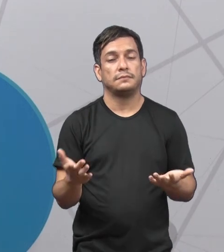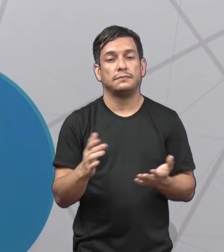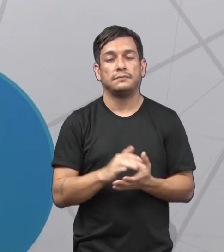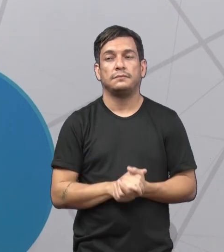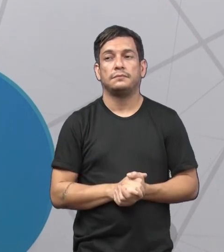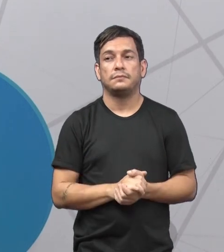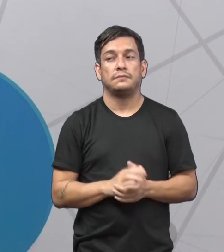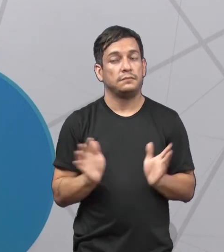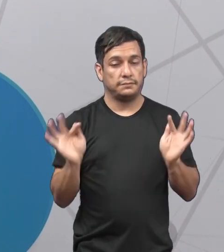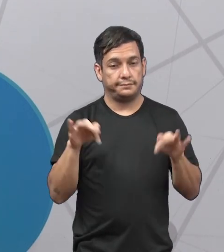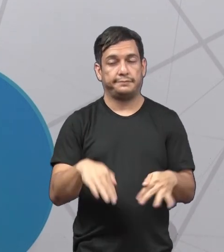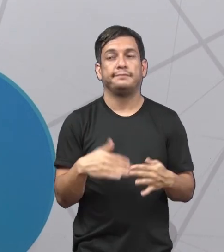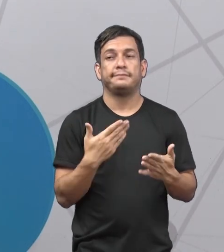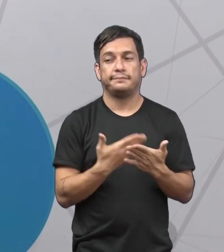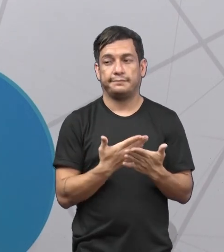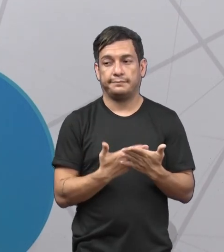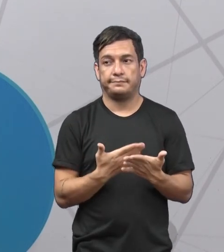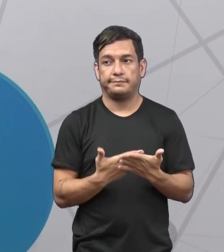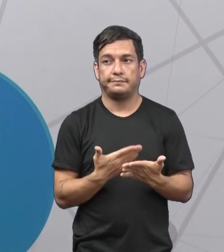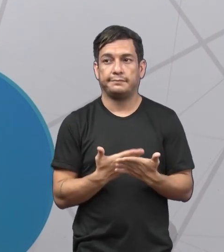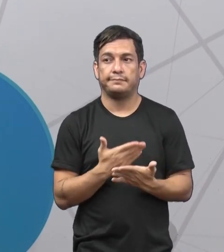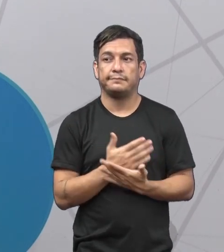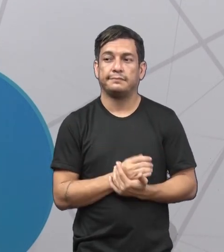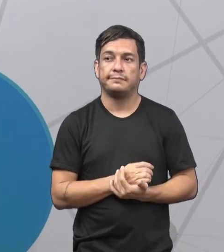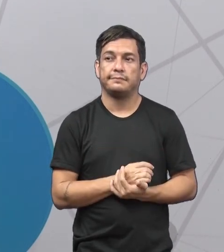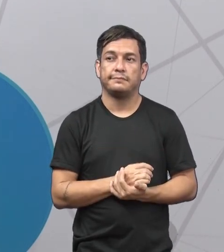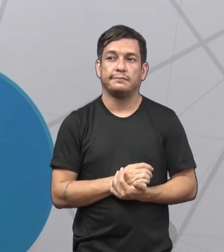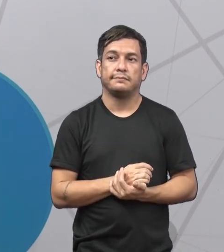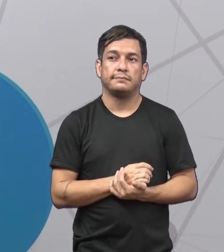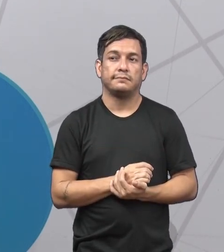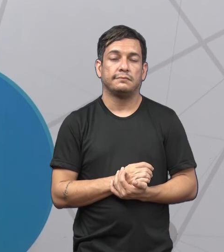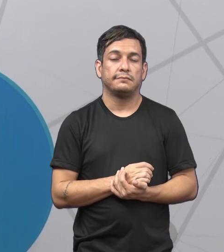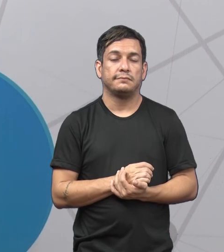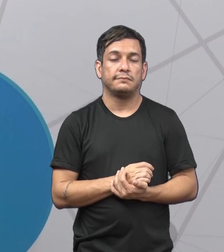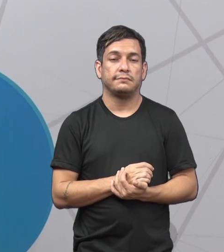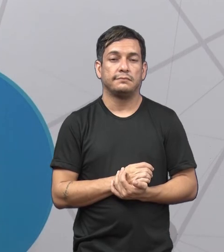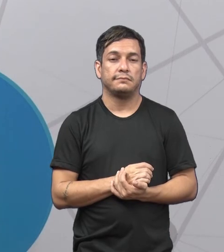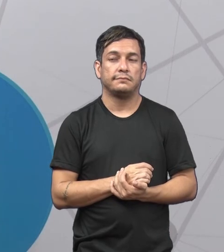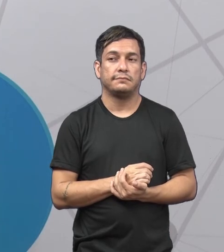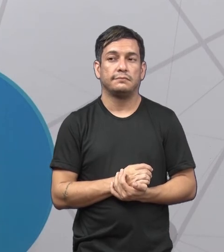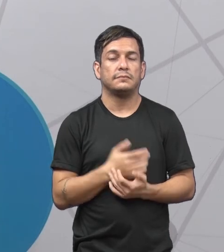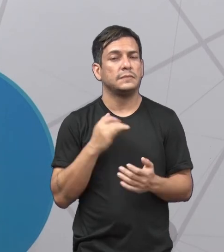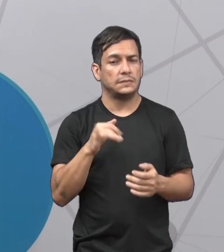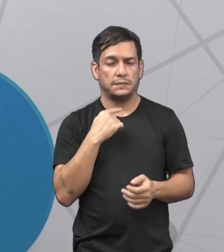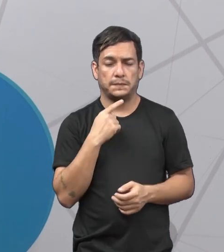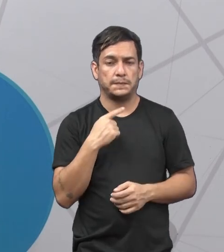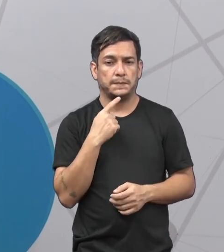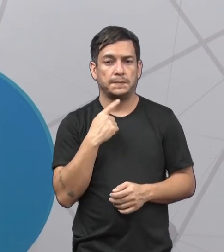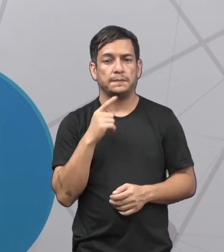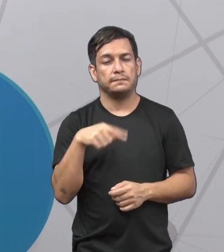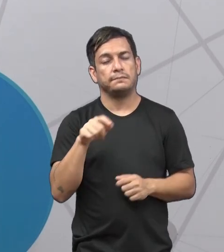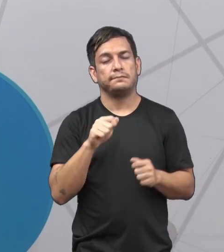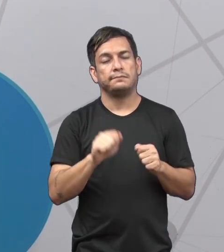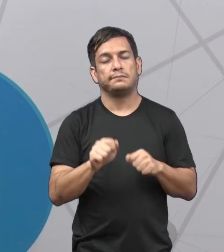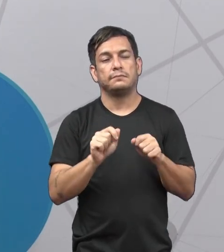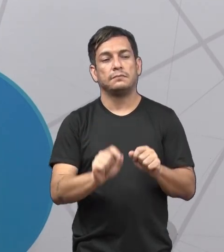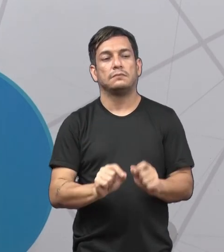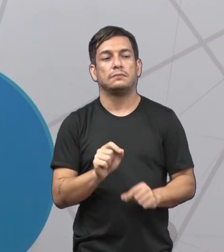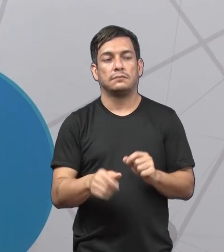né, chegamos ao fim de mais uma aula, né? E Quaisquer dúvidas, vocês